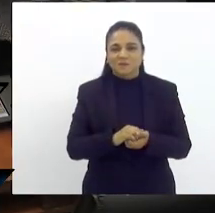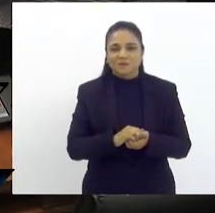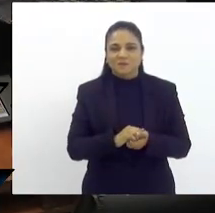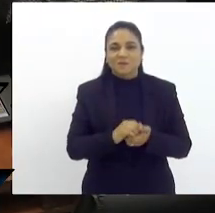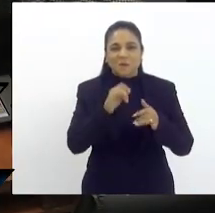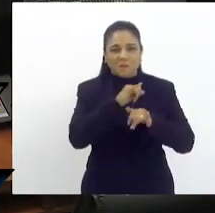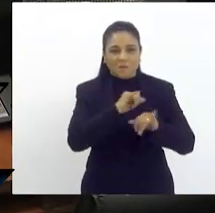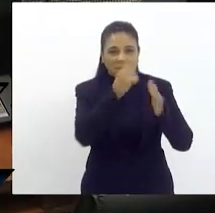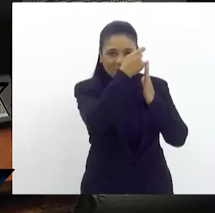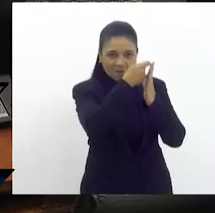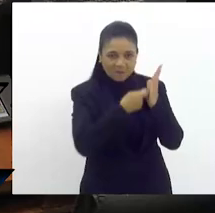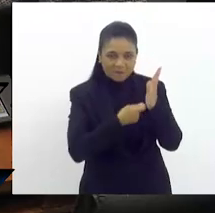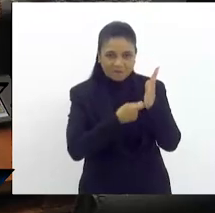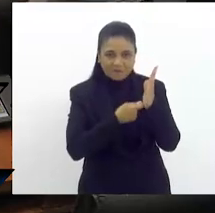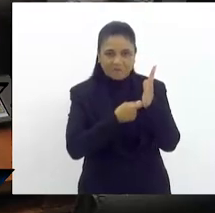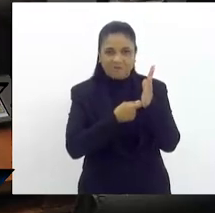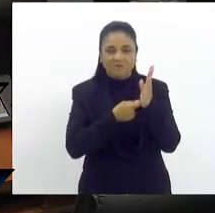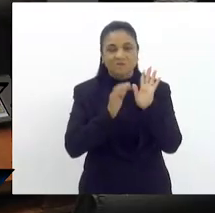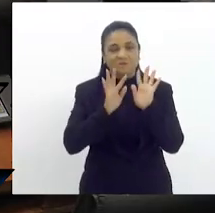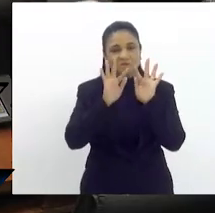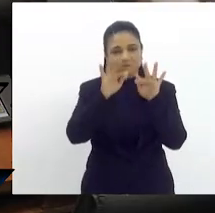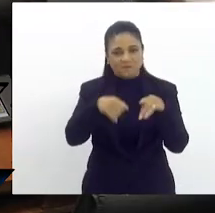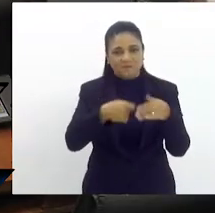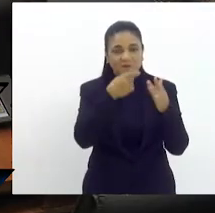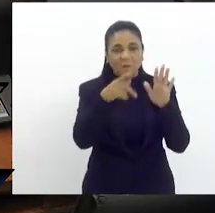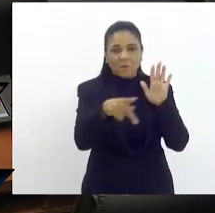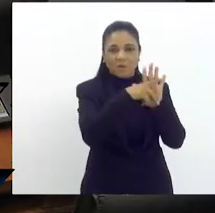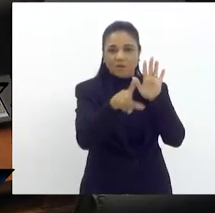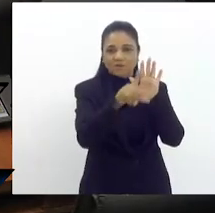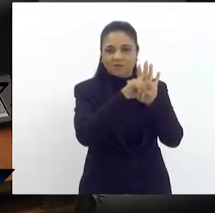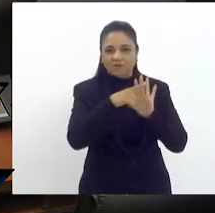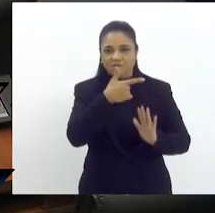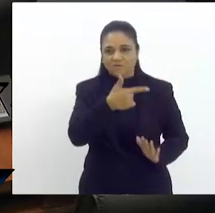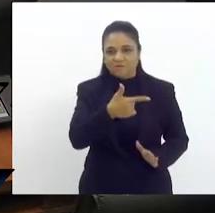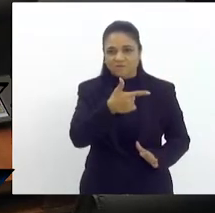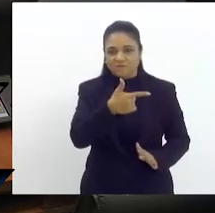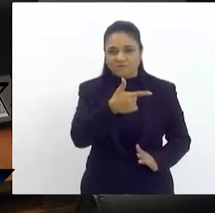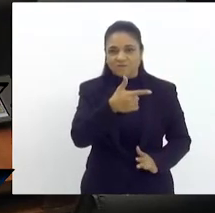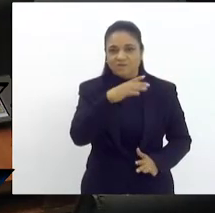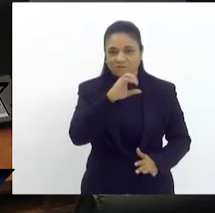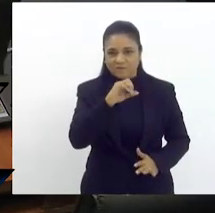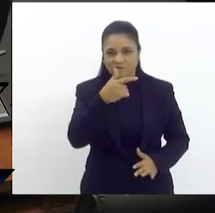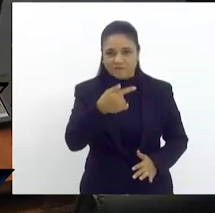anuncio redação do redação final projeto de lei